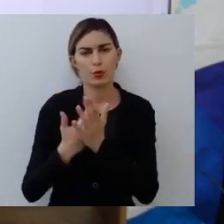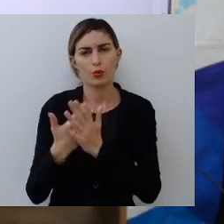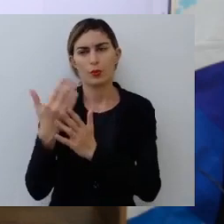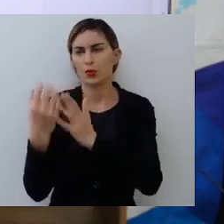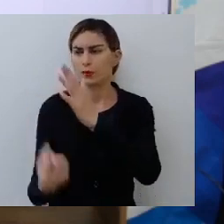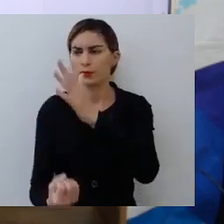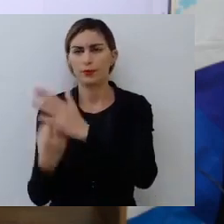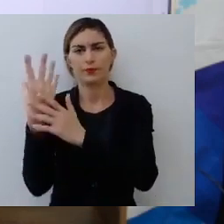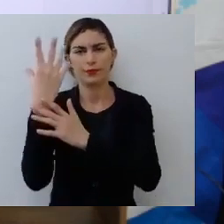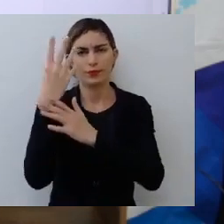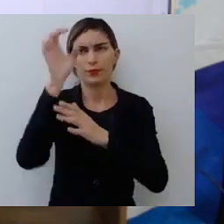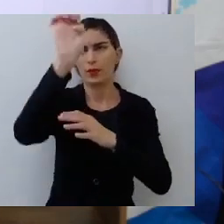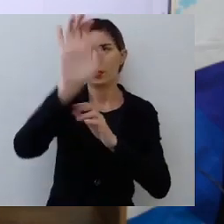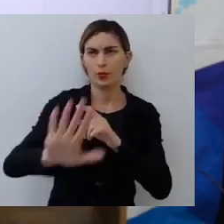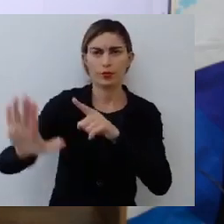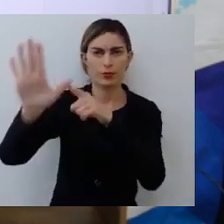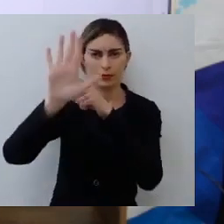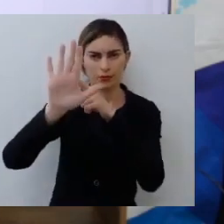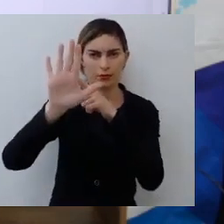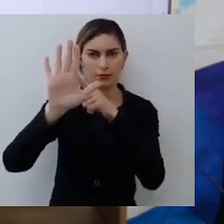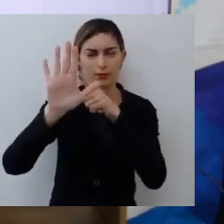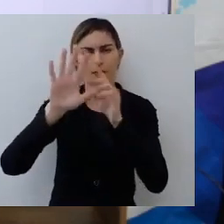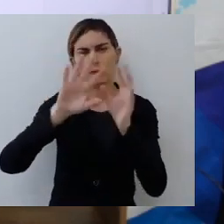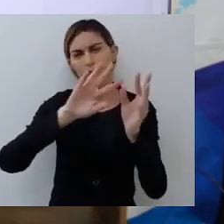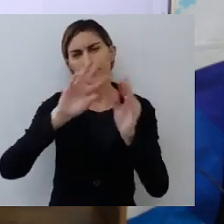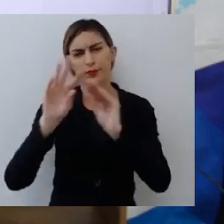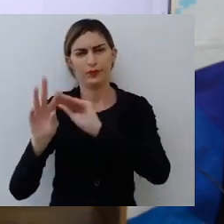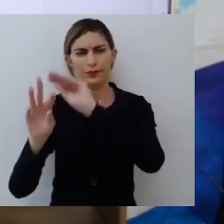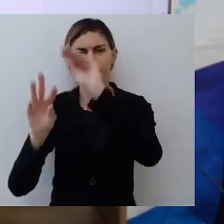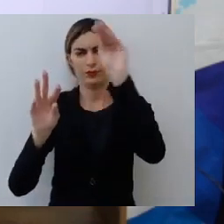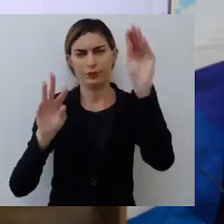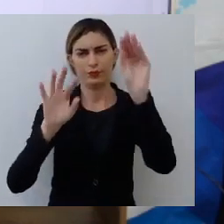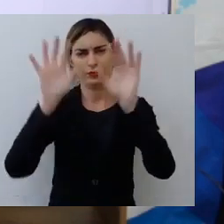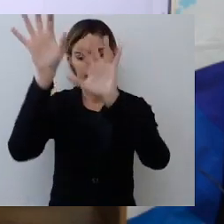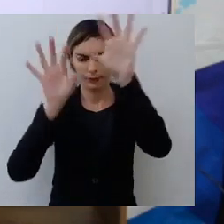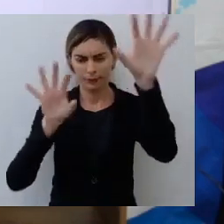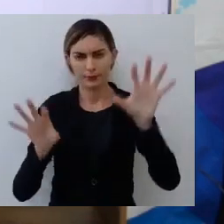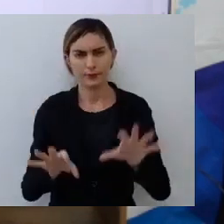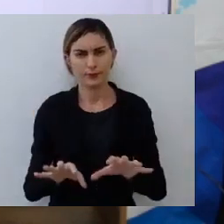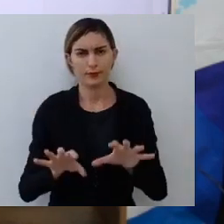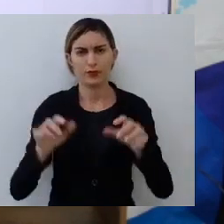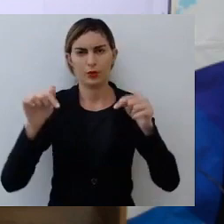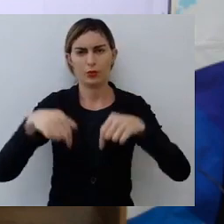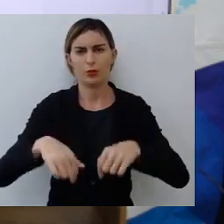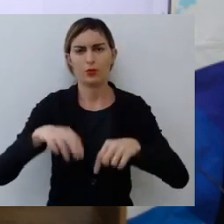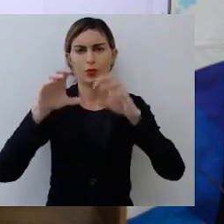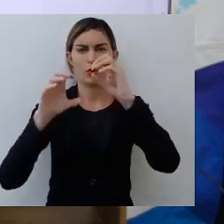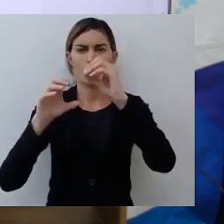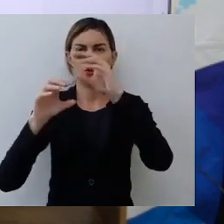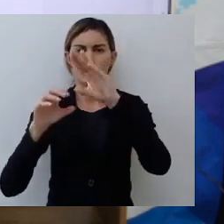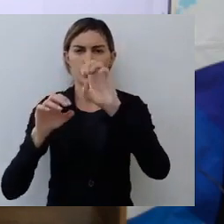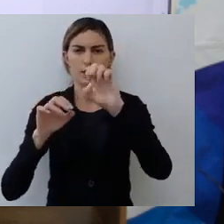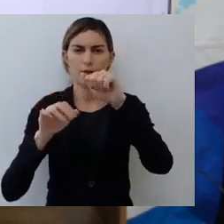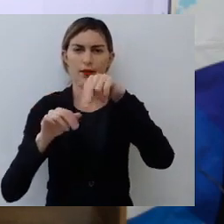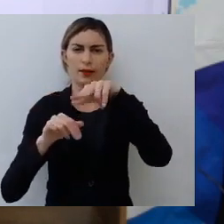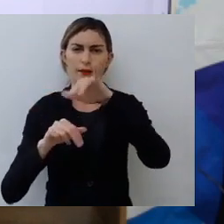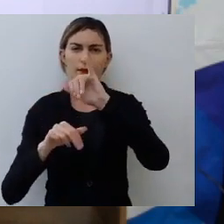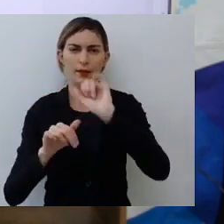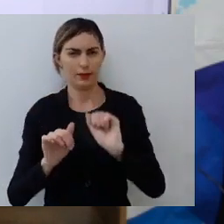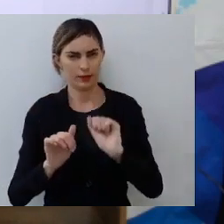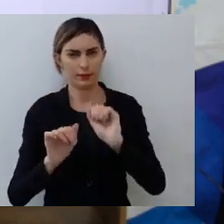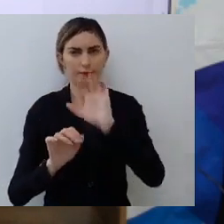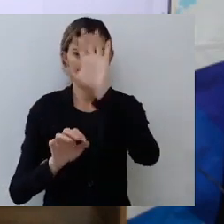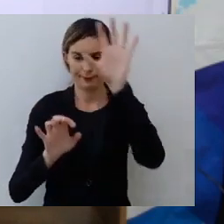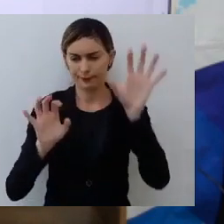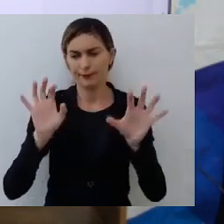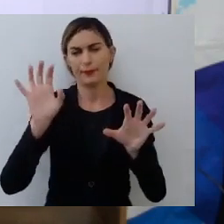que hoje é a Europa e se deslocaram para as regiões da atual Oceania. Depois de ocupar